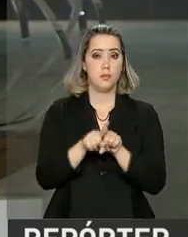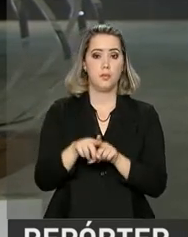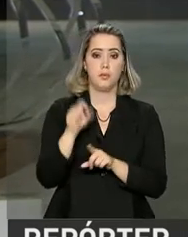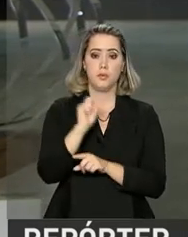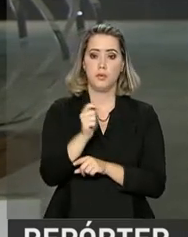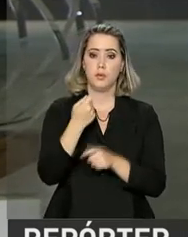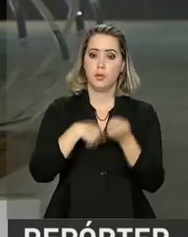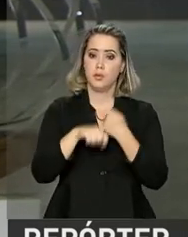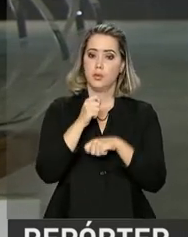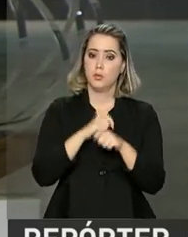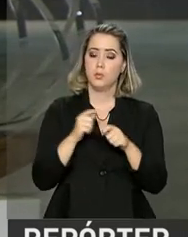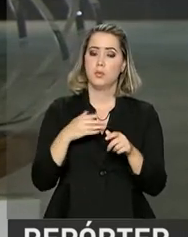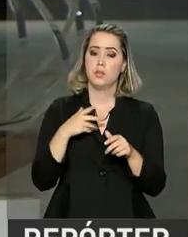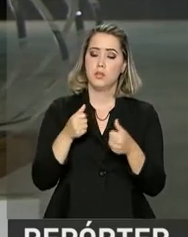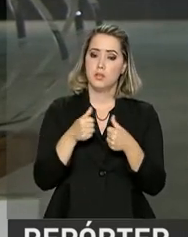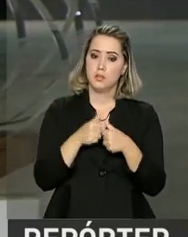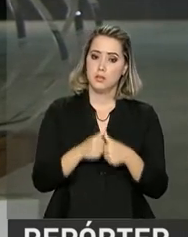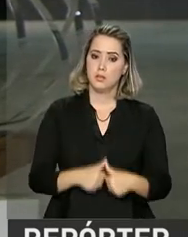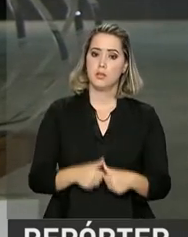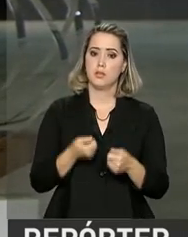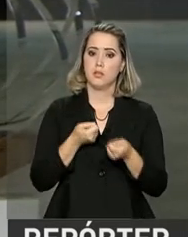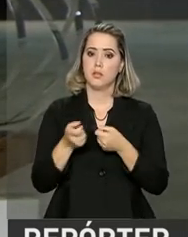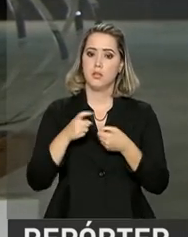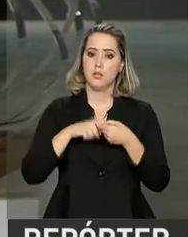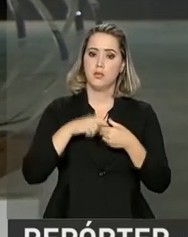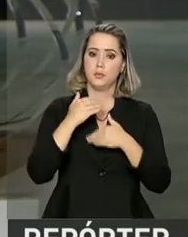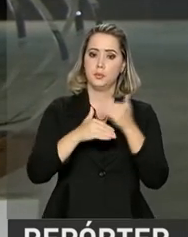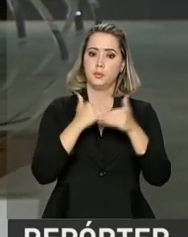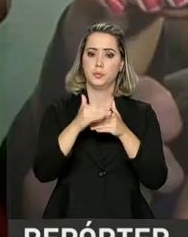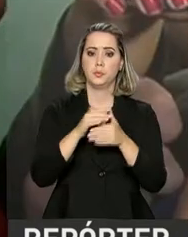país está passando por uma fase de recuperação.